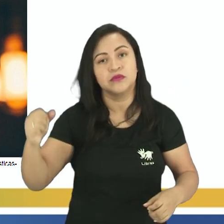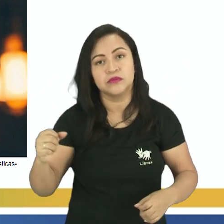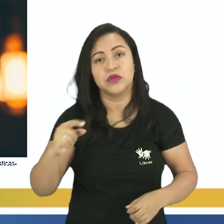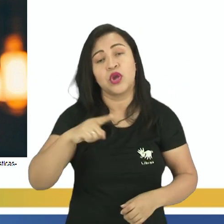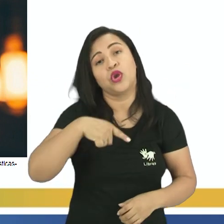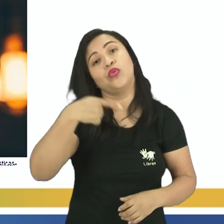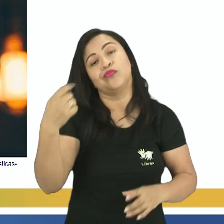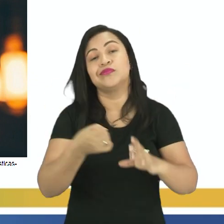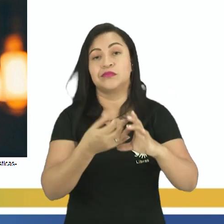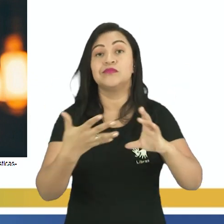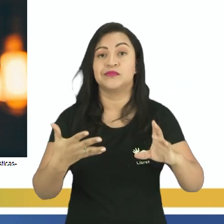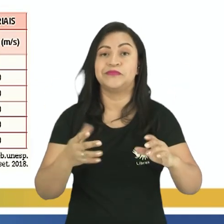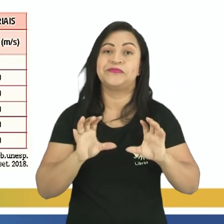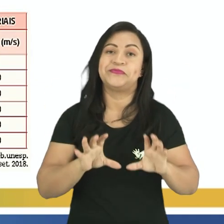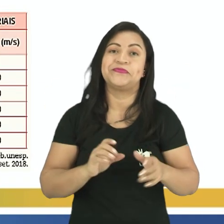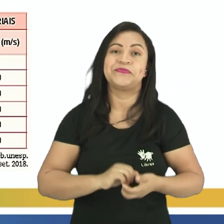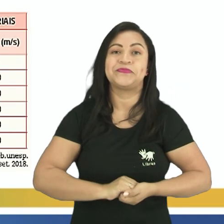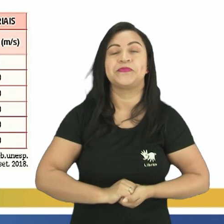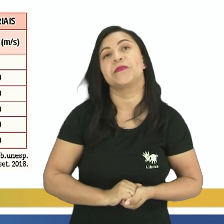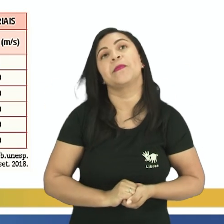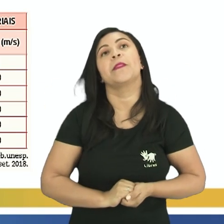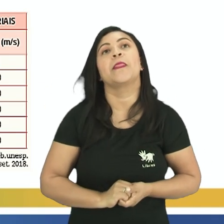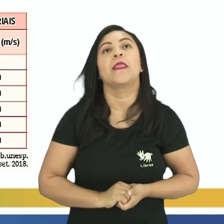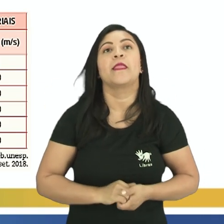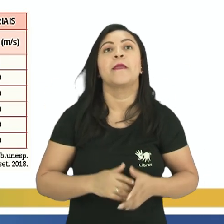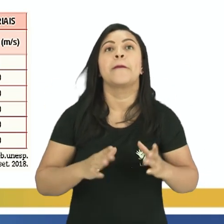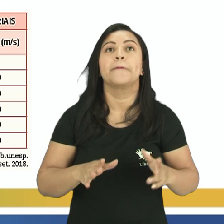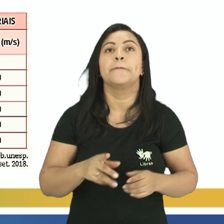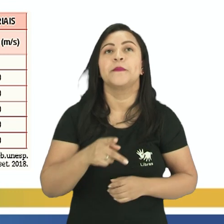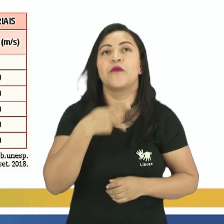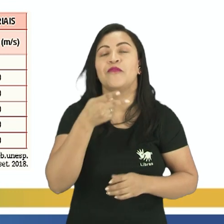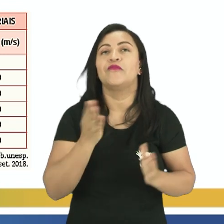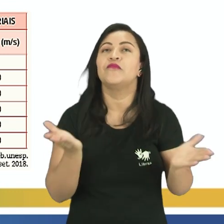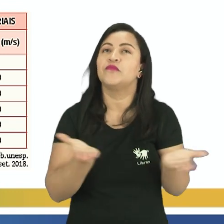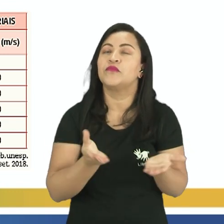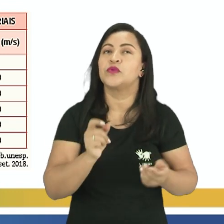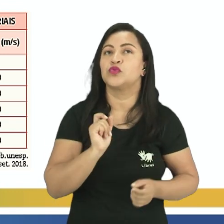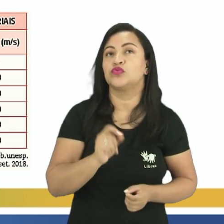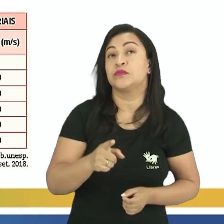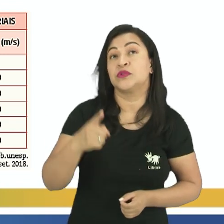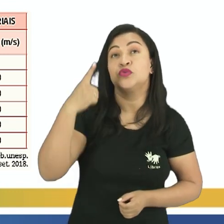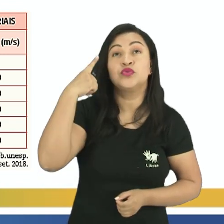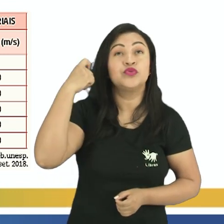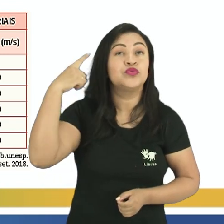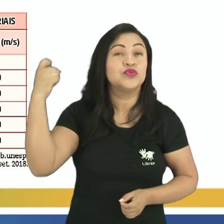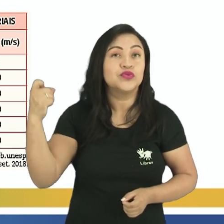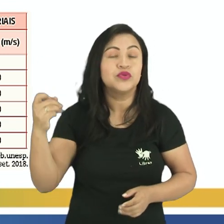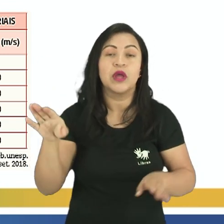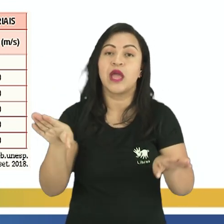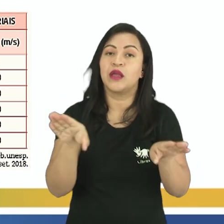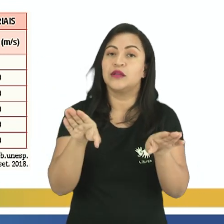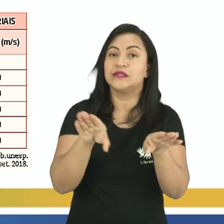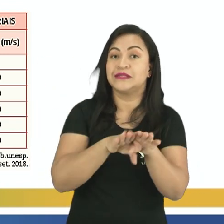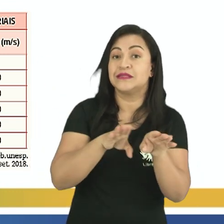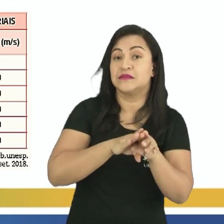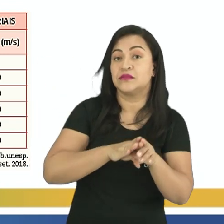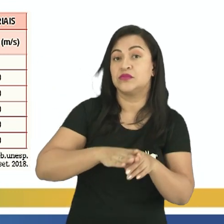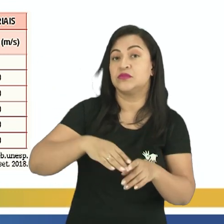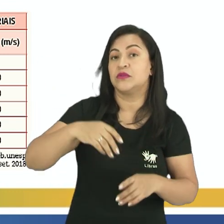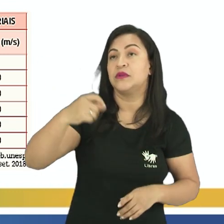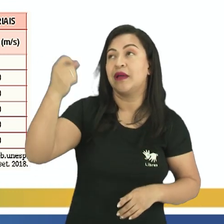principais aplicações, tá? Então, eu vou falar para vocês hoje sobre o som e sobre a luz, que são